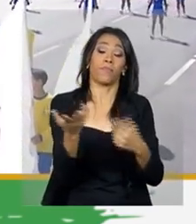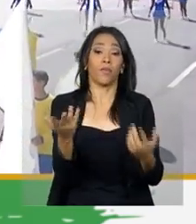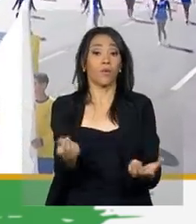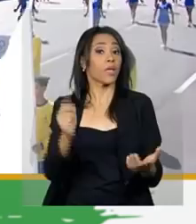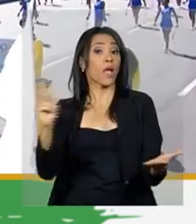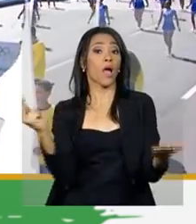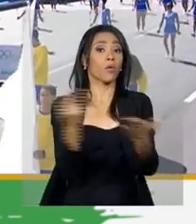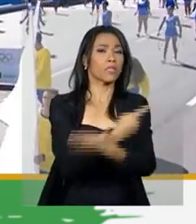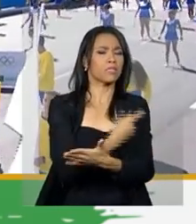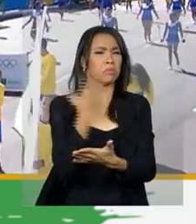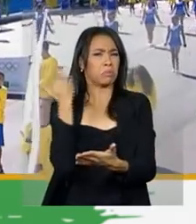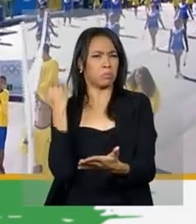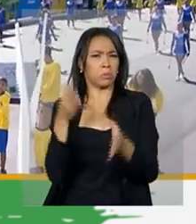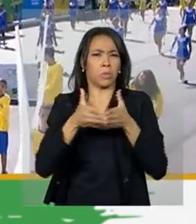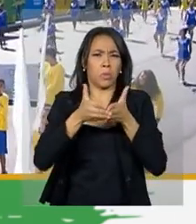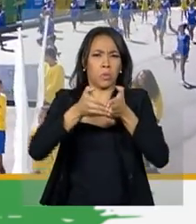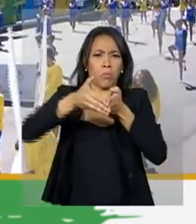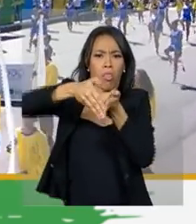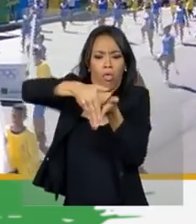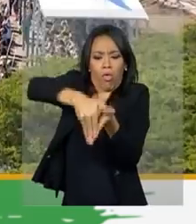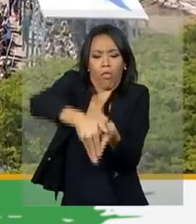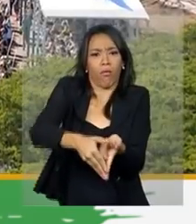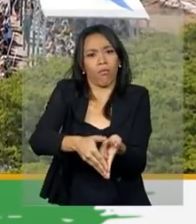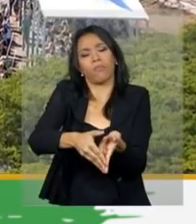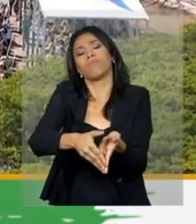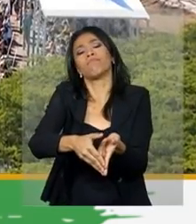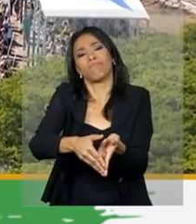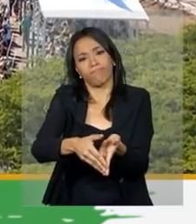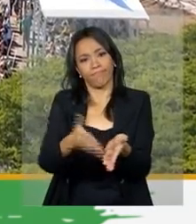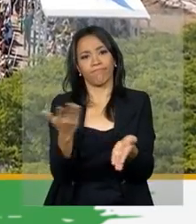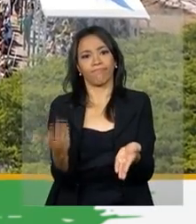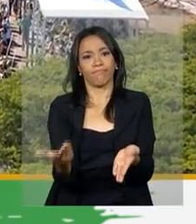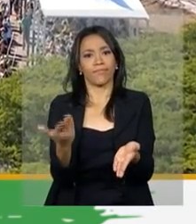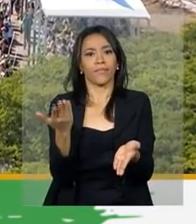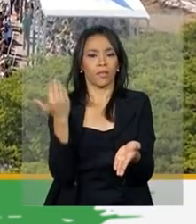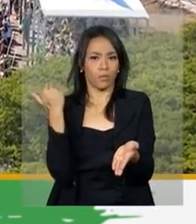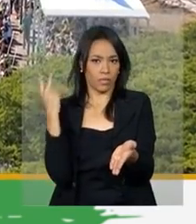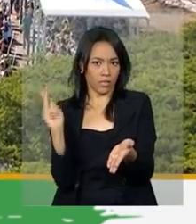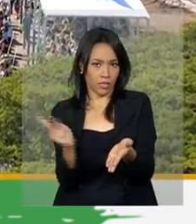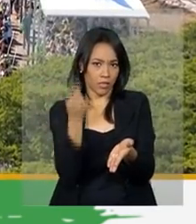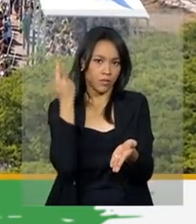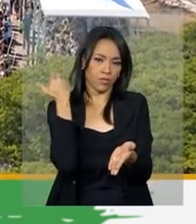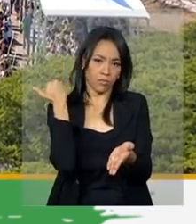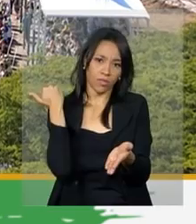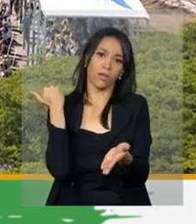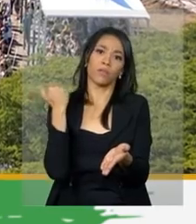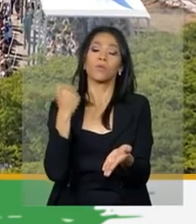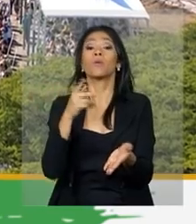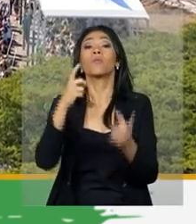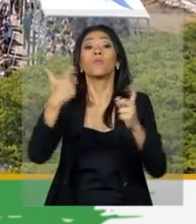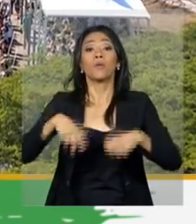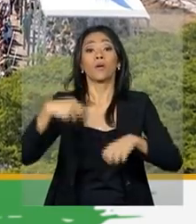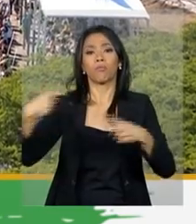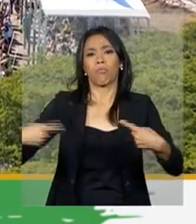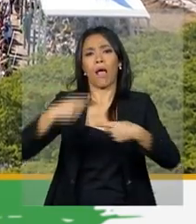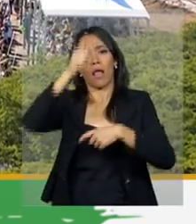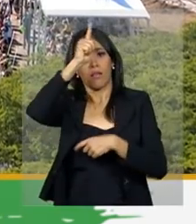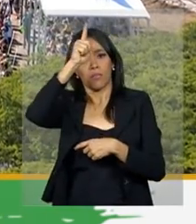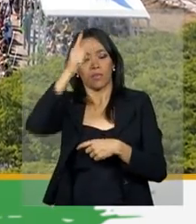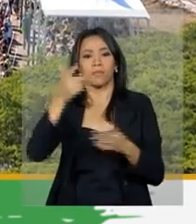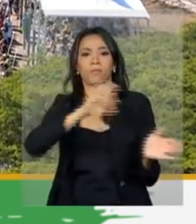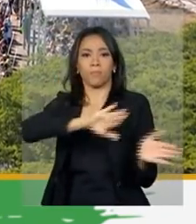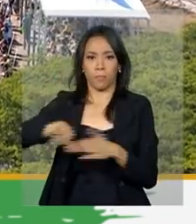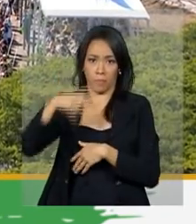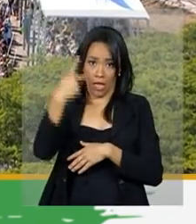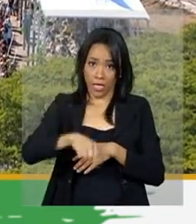naufrágio de algumas embarcações nossas, da nossa marinha mercante, por navios alemães. Os Estados Unidos também tiveram